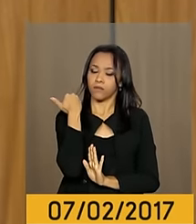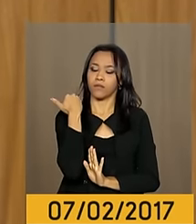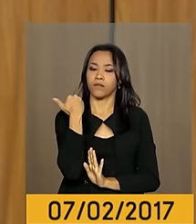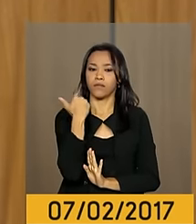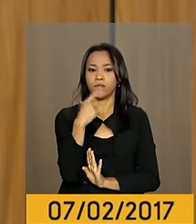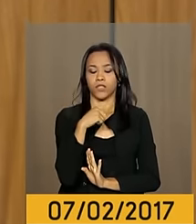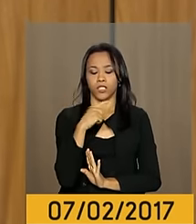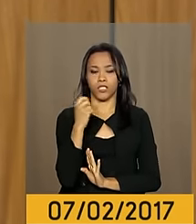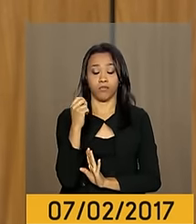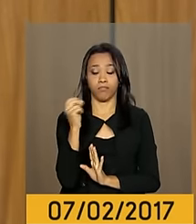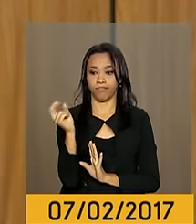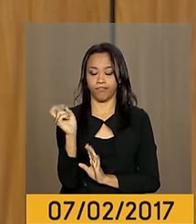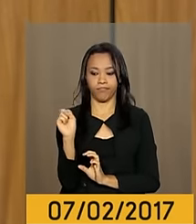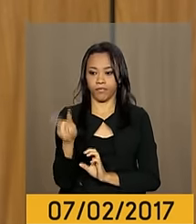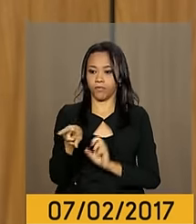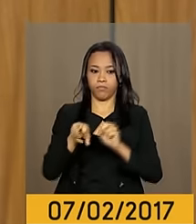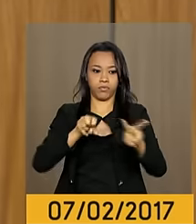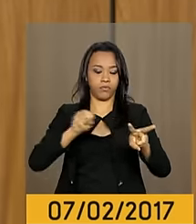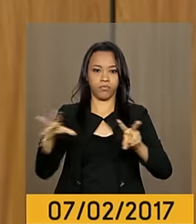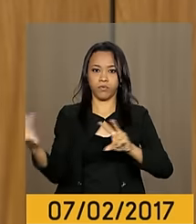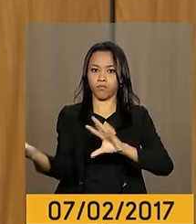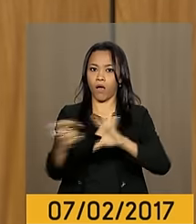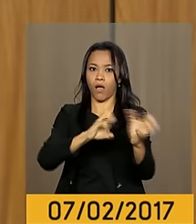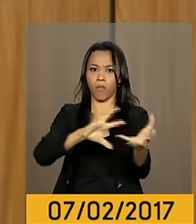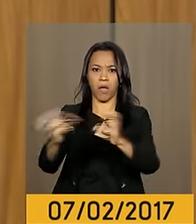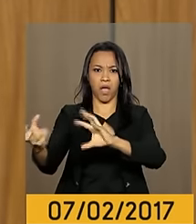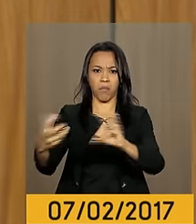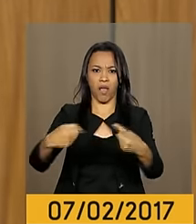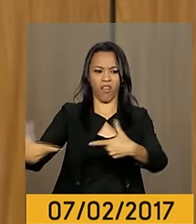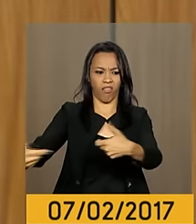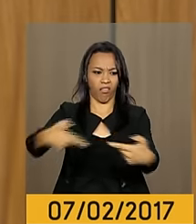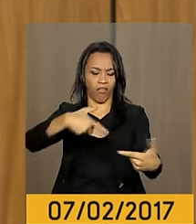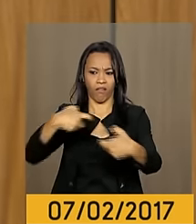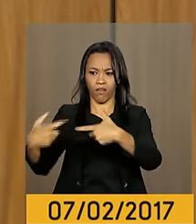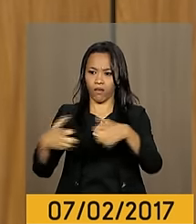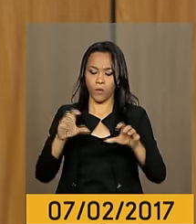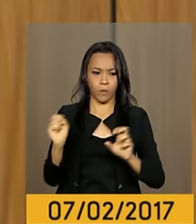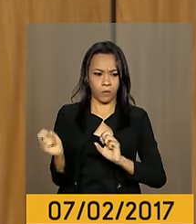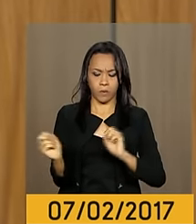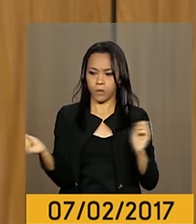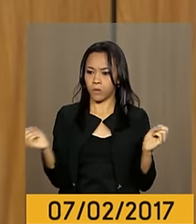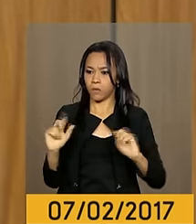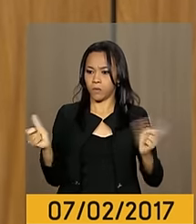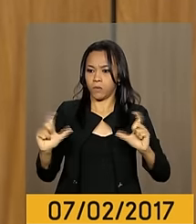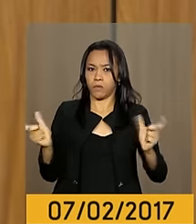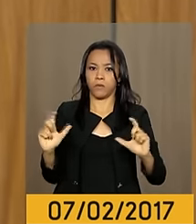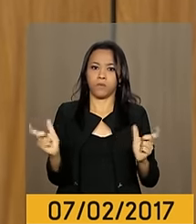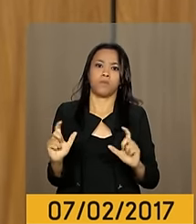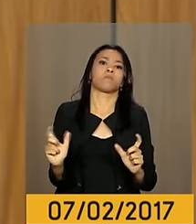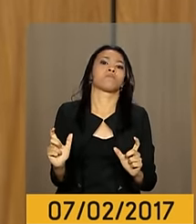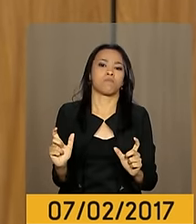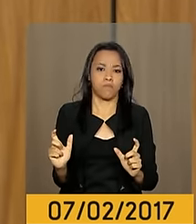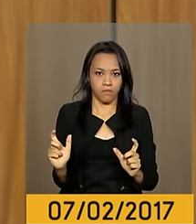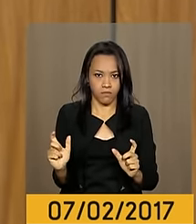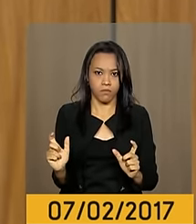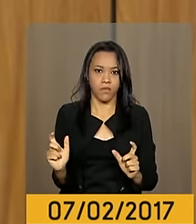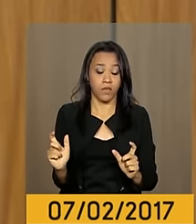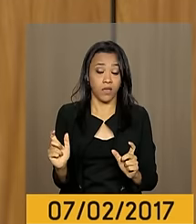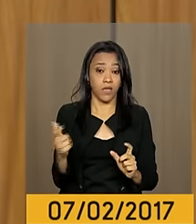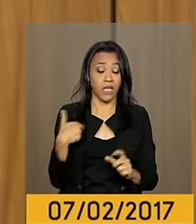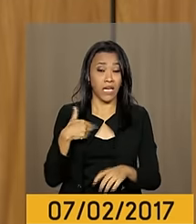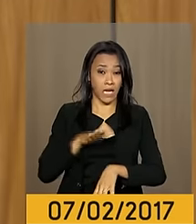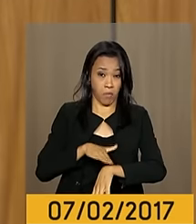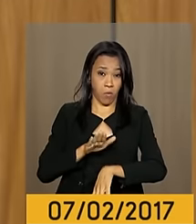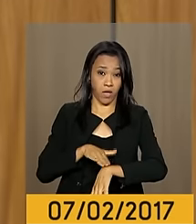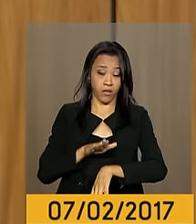um cenários de conflitos graves entre os dois países e naquele momento nós